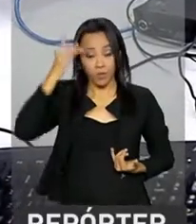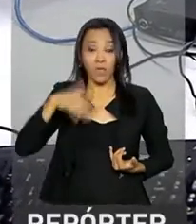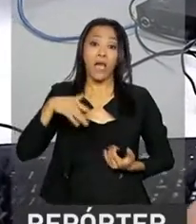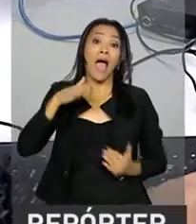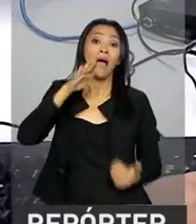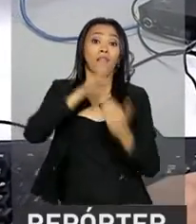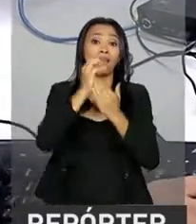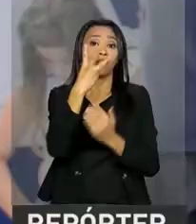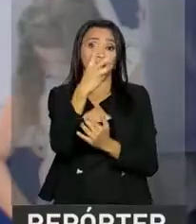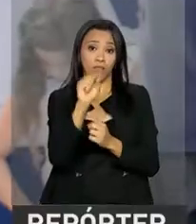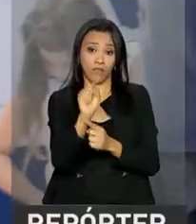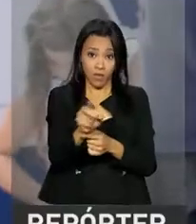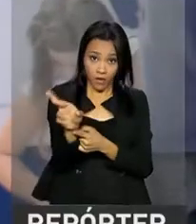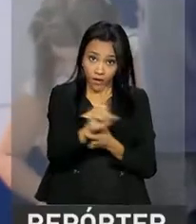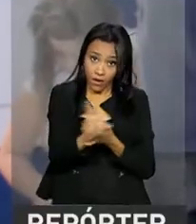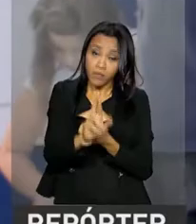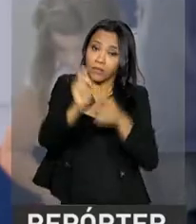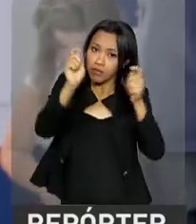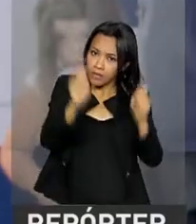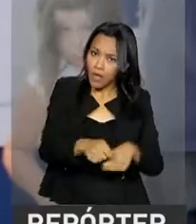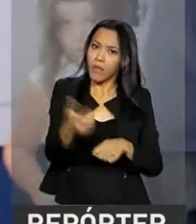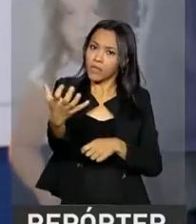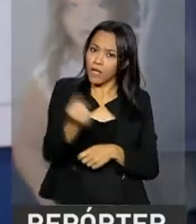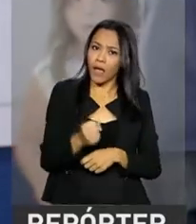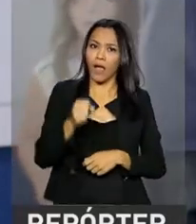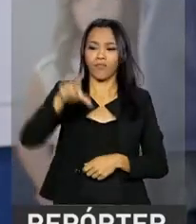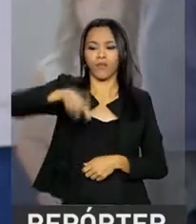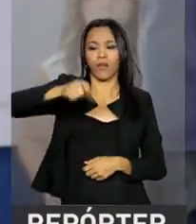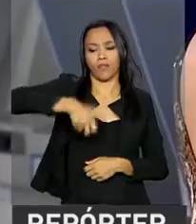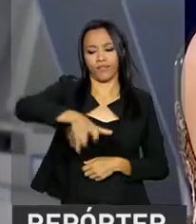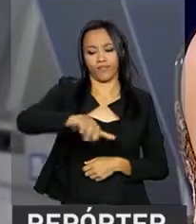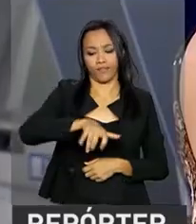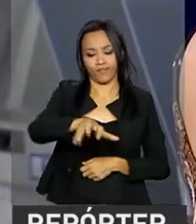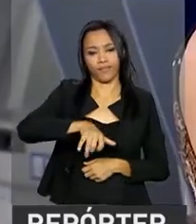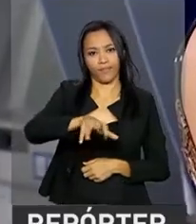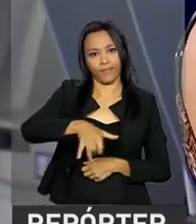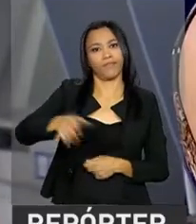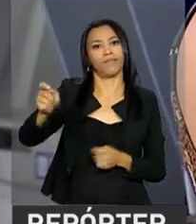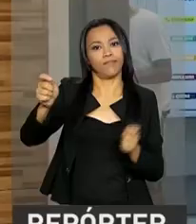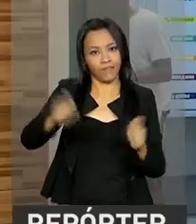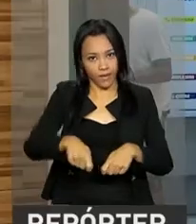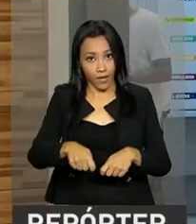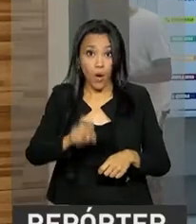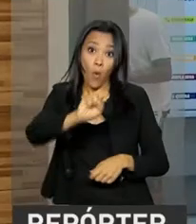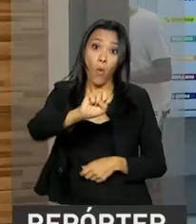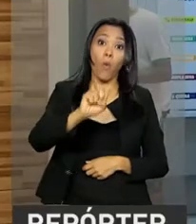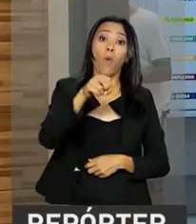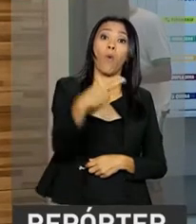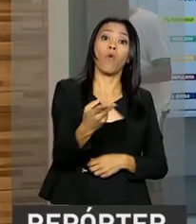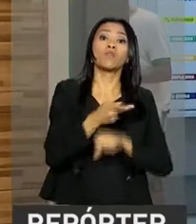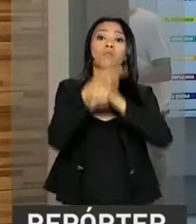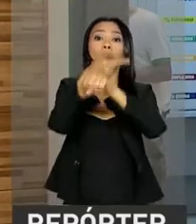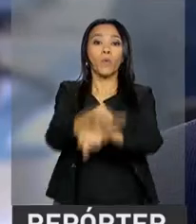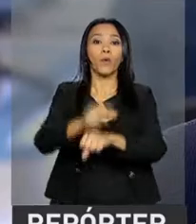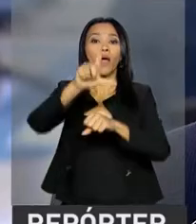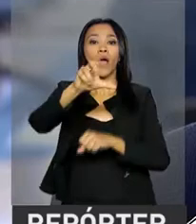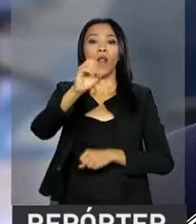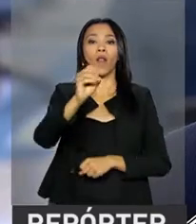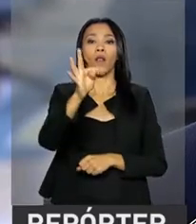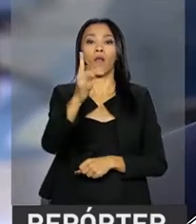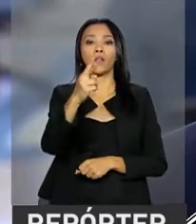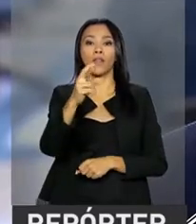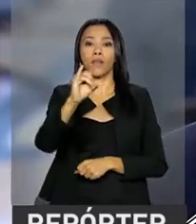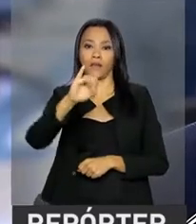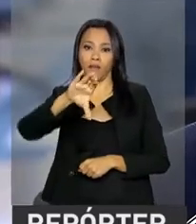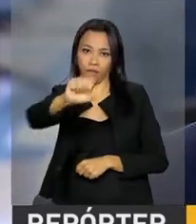3 mil reais podem ser sacados nos caixas eletrônicos com o cartão cidadão ou em casas lotéricas outra